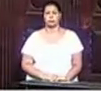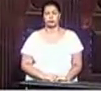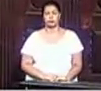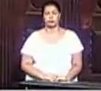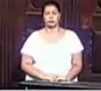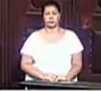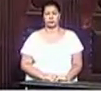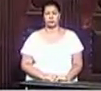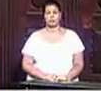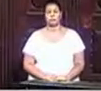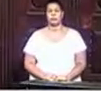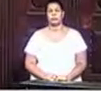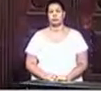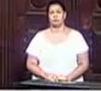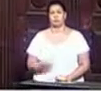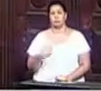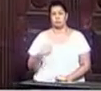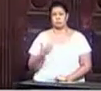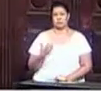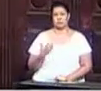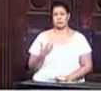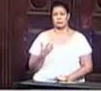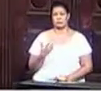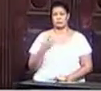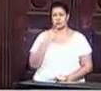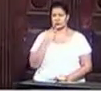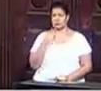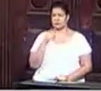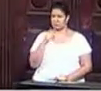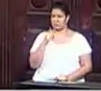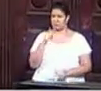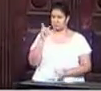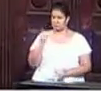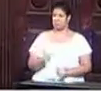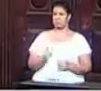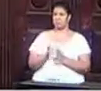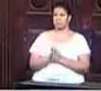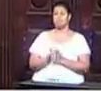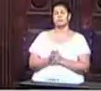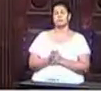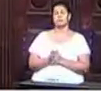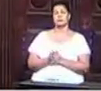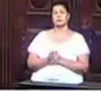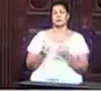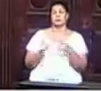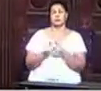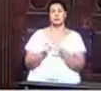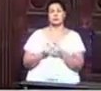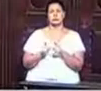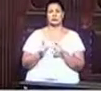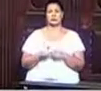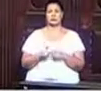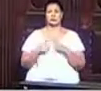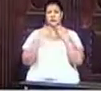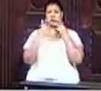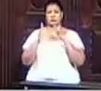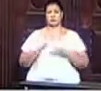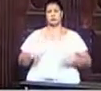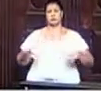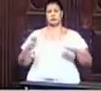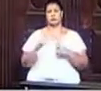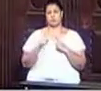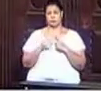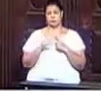Deputado Osório, eu queria cumprimentar Vossa Excelência pelo pronunciamento que faz. e dizer apenas 3 coisas. Em primeiro